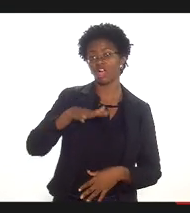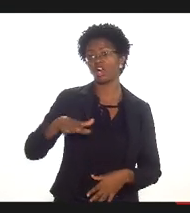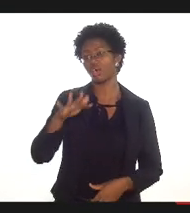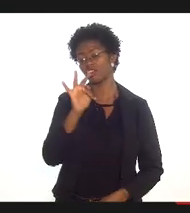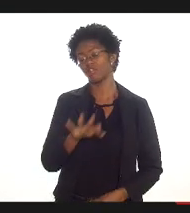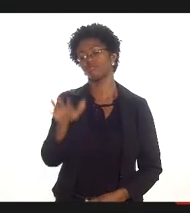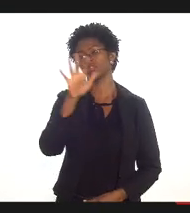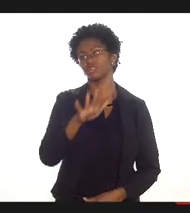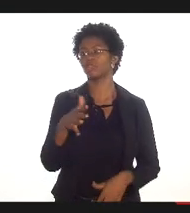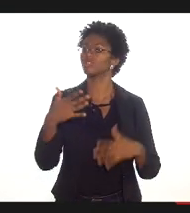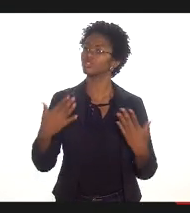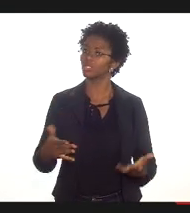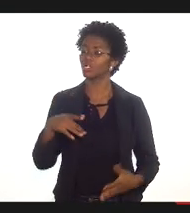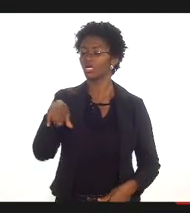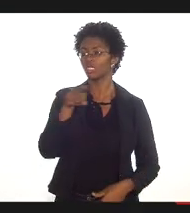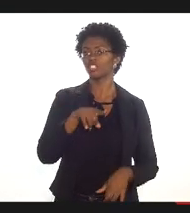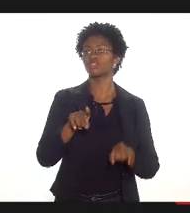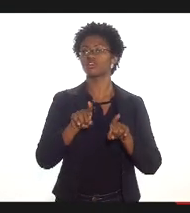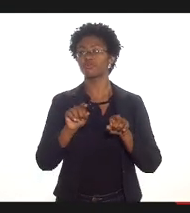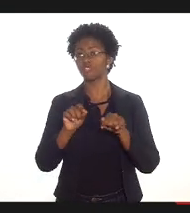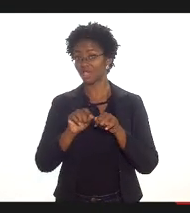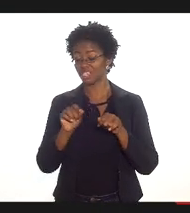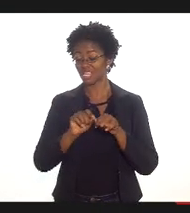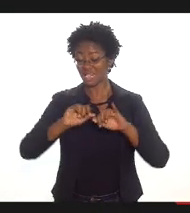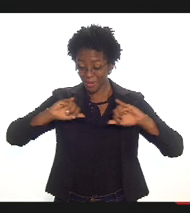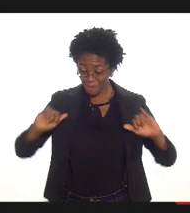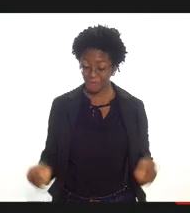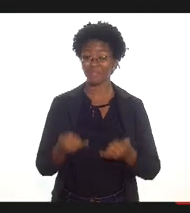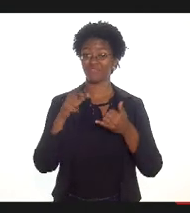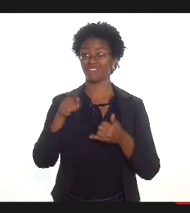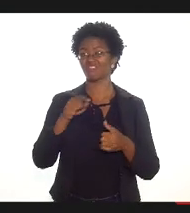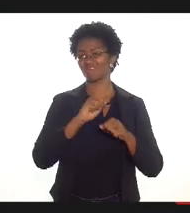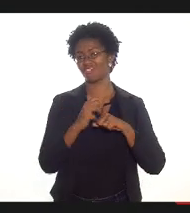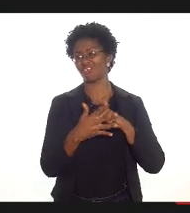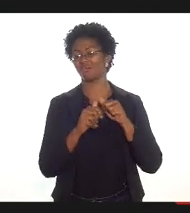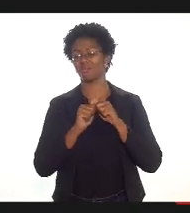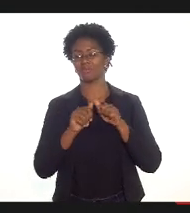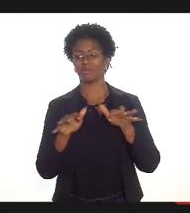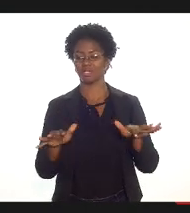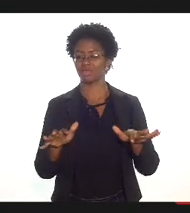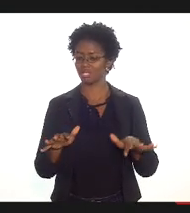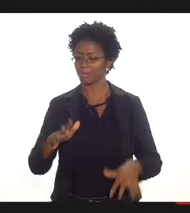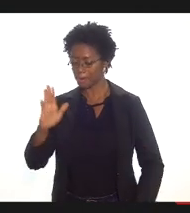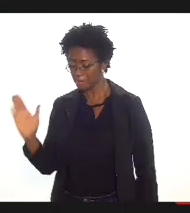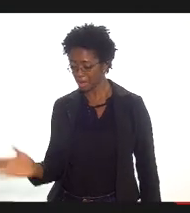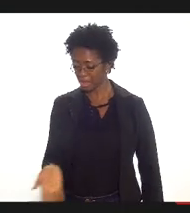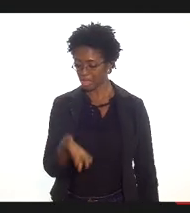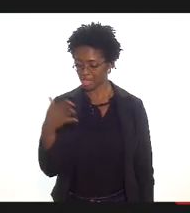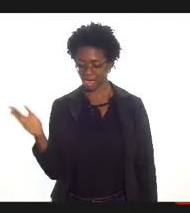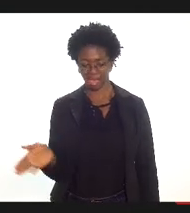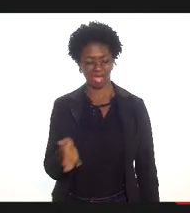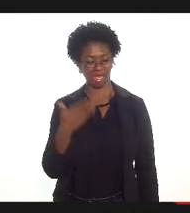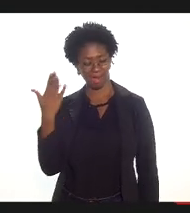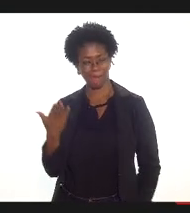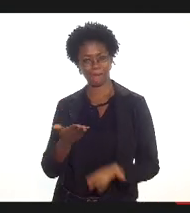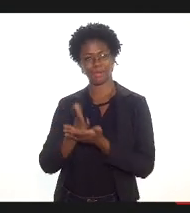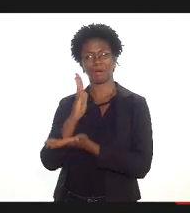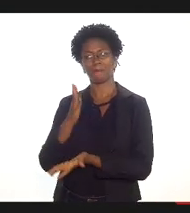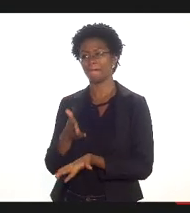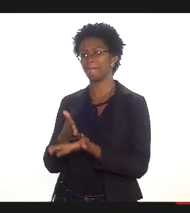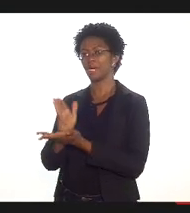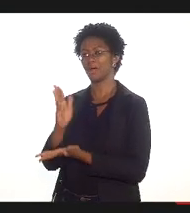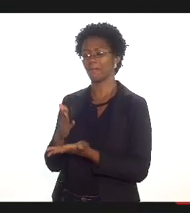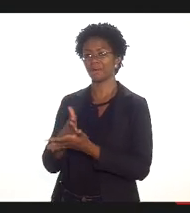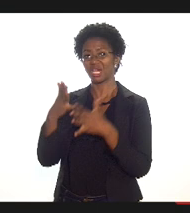eles estão fazendo é se aproveitando da pandemia para passar a boiada da privatização